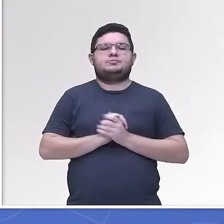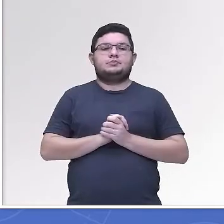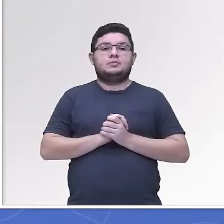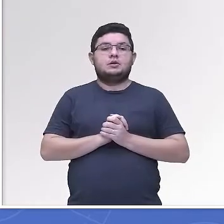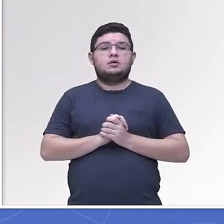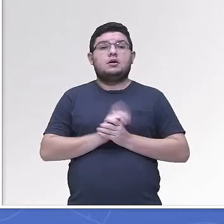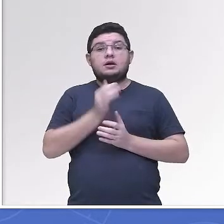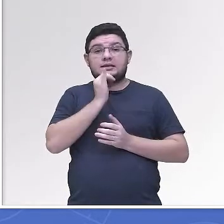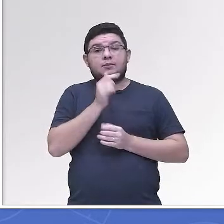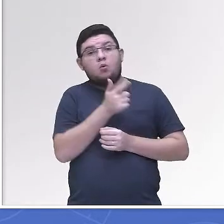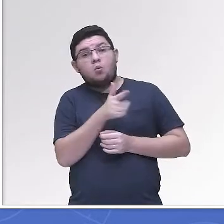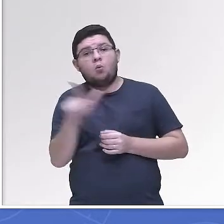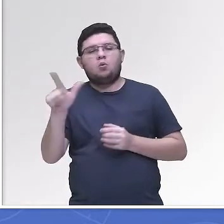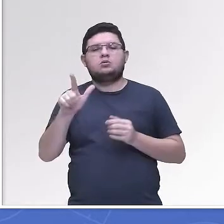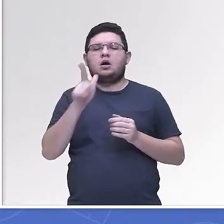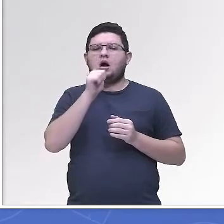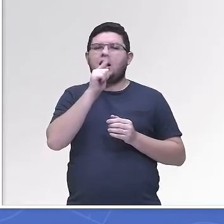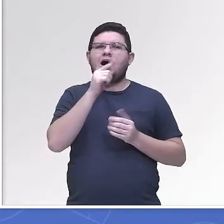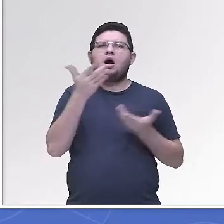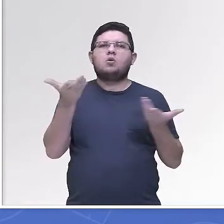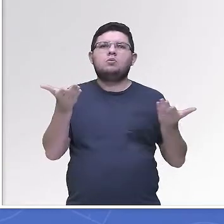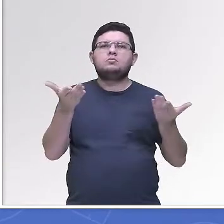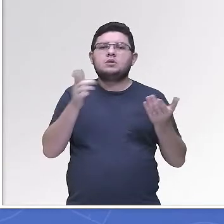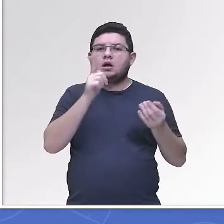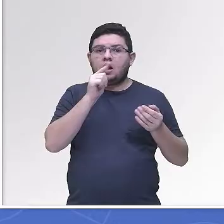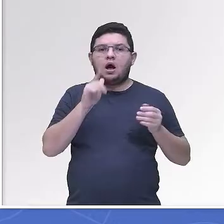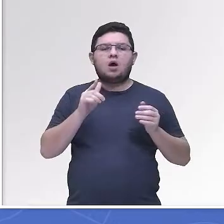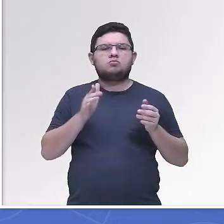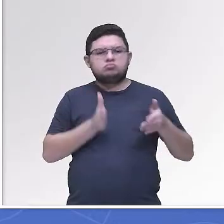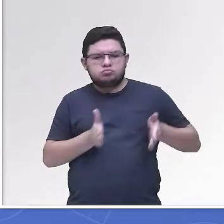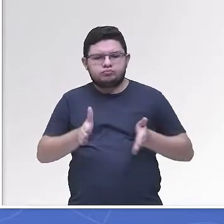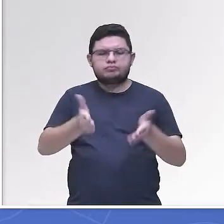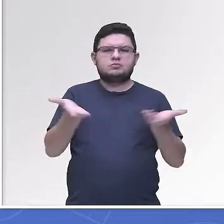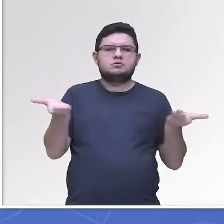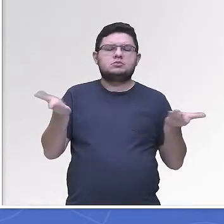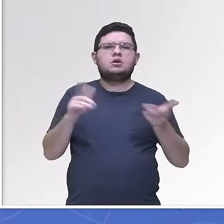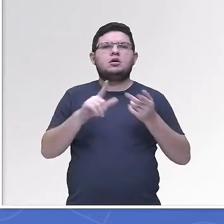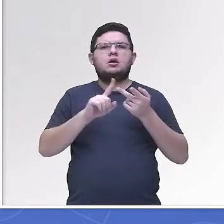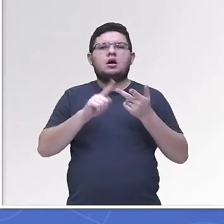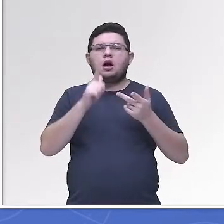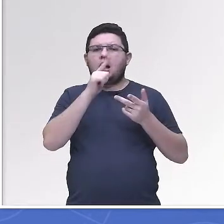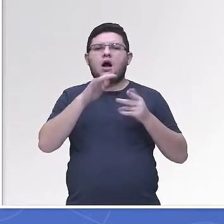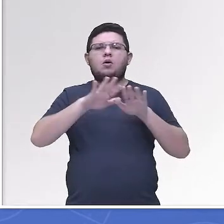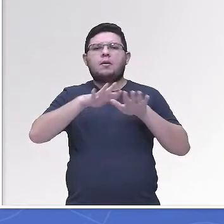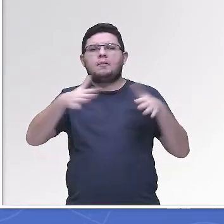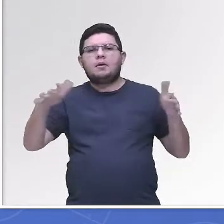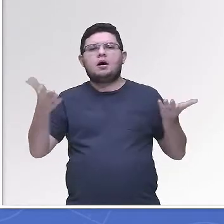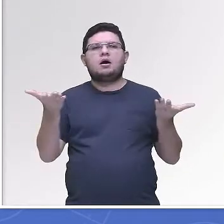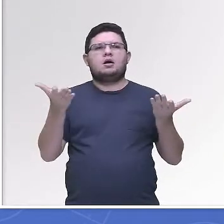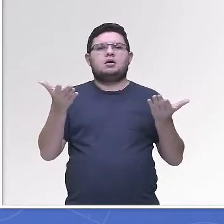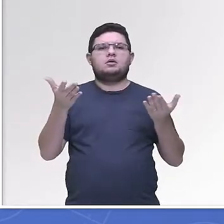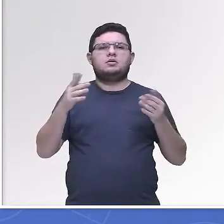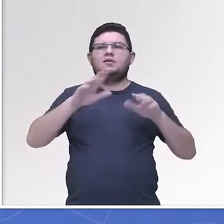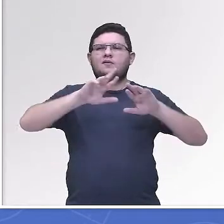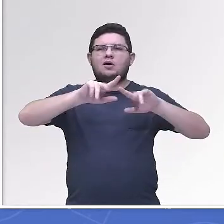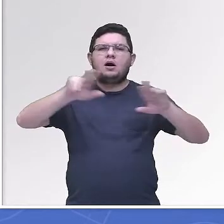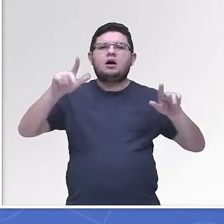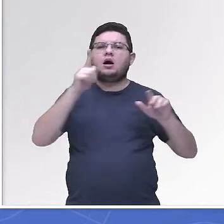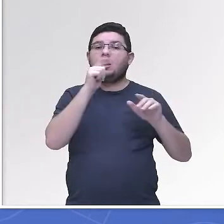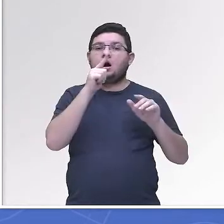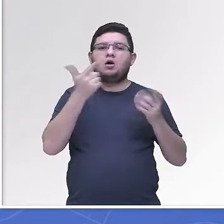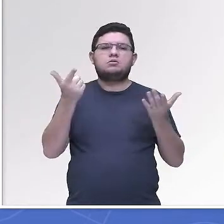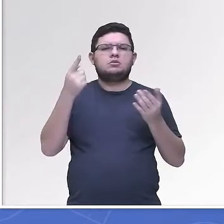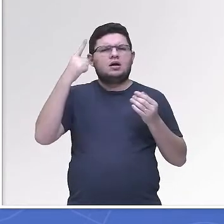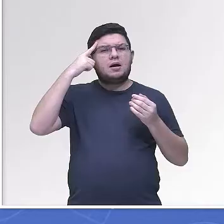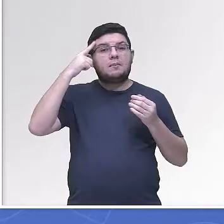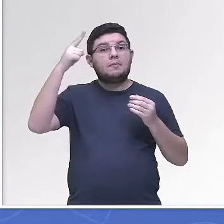mares, água da chuva, até mesmo água mineral, elas não são caracterizadas como substância química pura. Por quê?